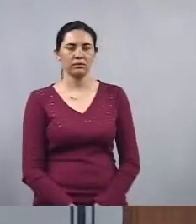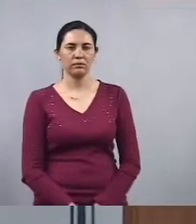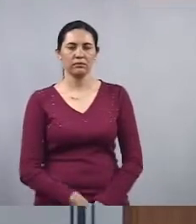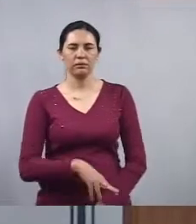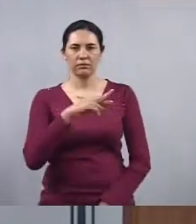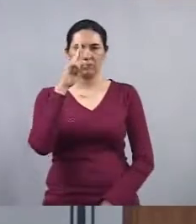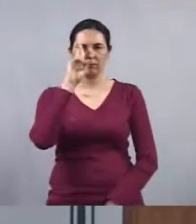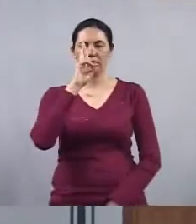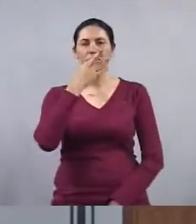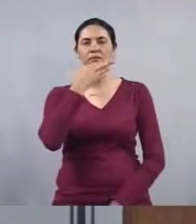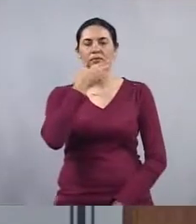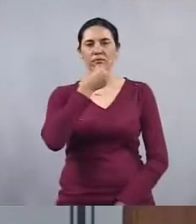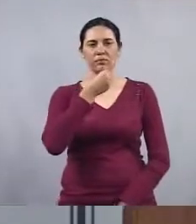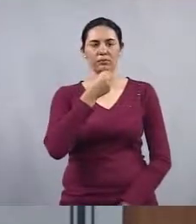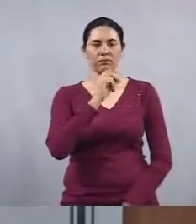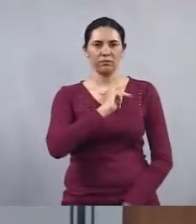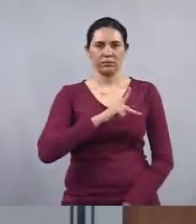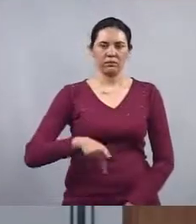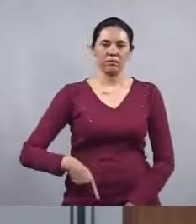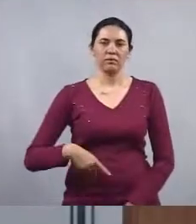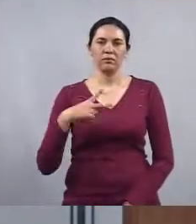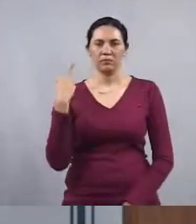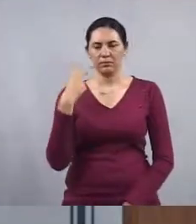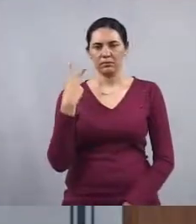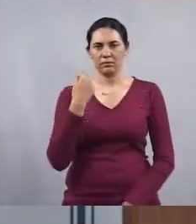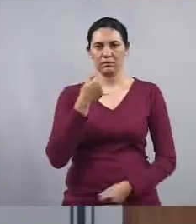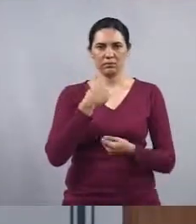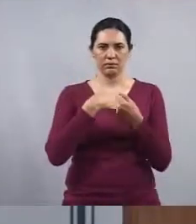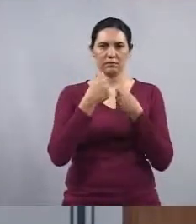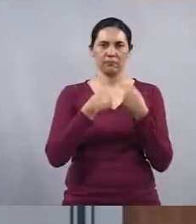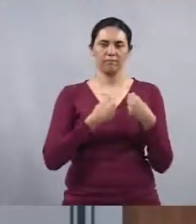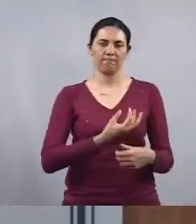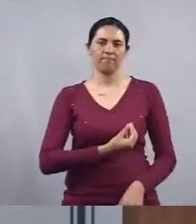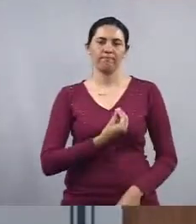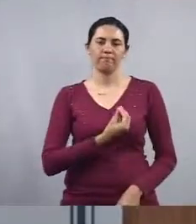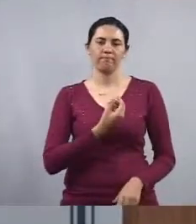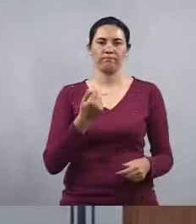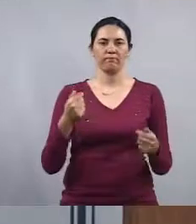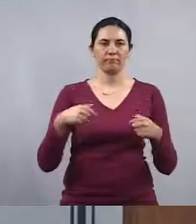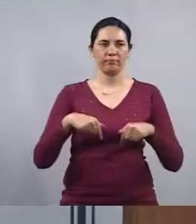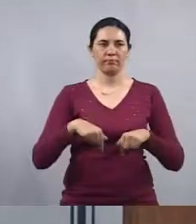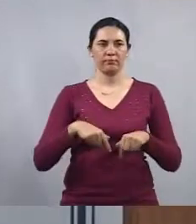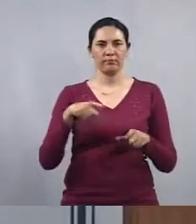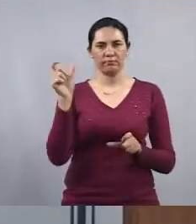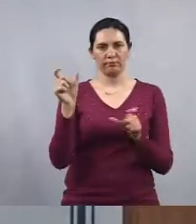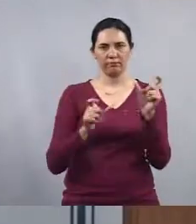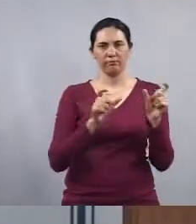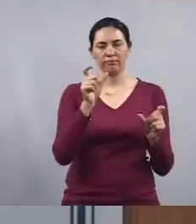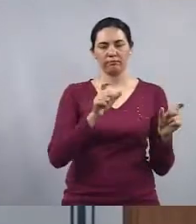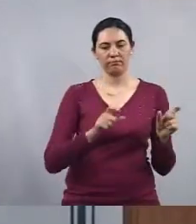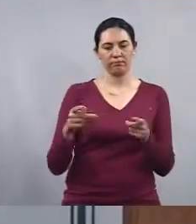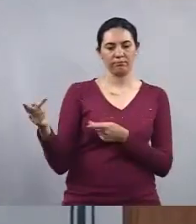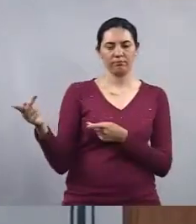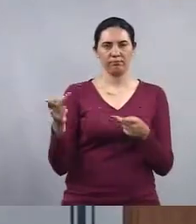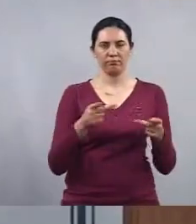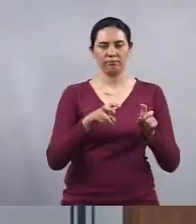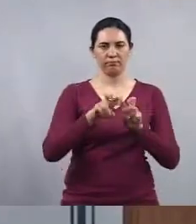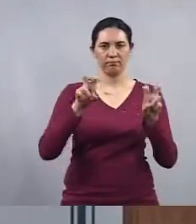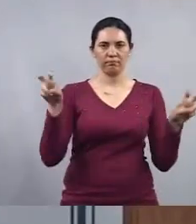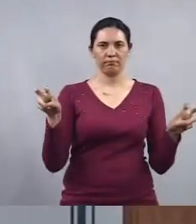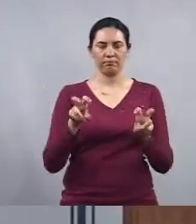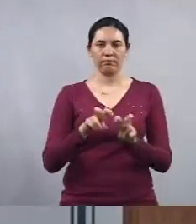Senhor presidente, vereadores, imprensa aqui presente, cidadãos aqui presente, nossa